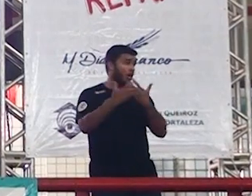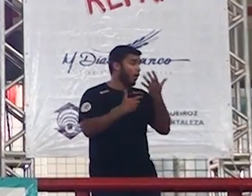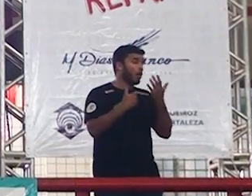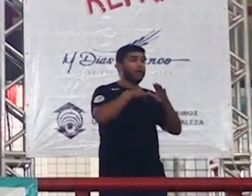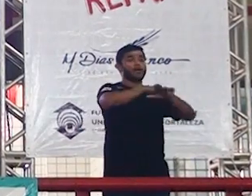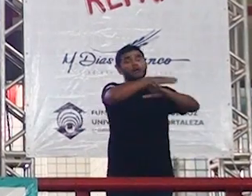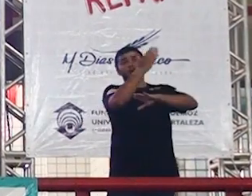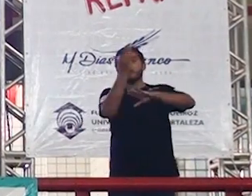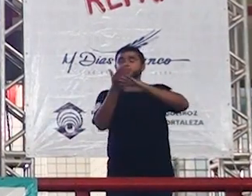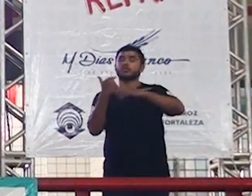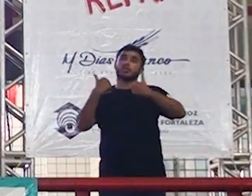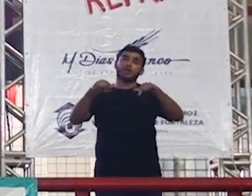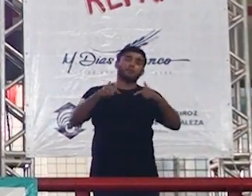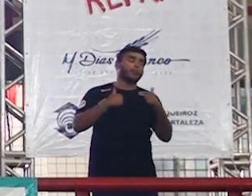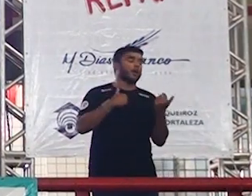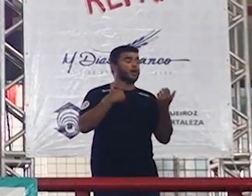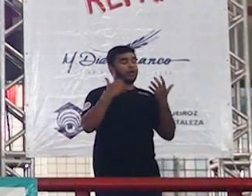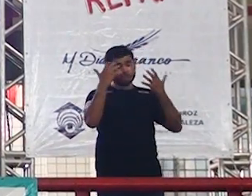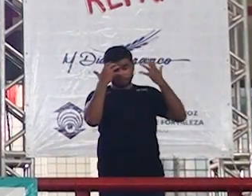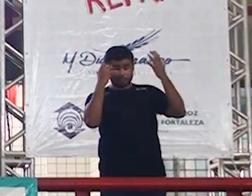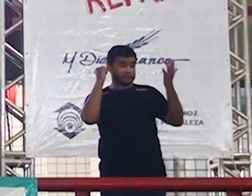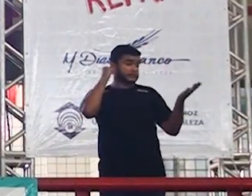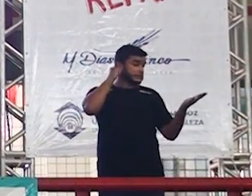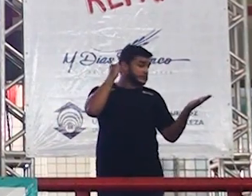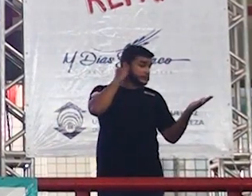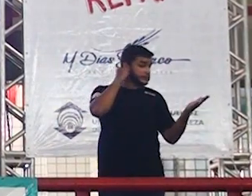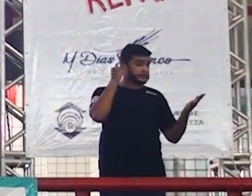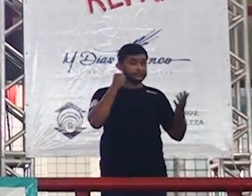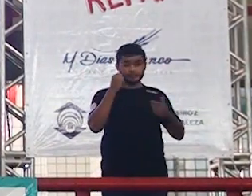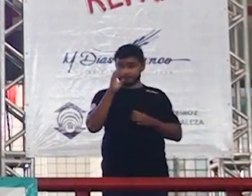o estresse. Isso atrapalha